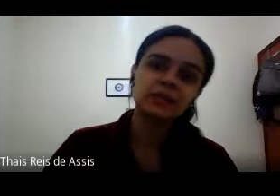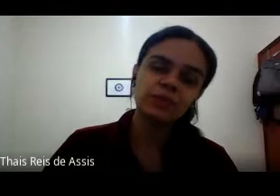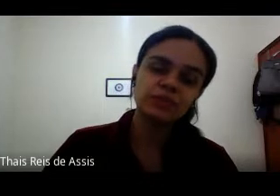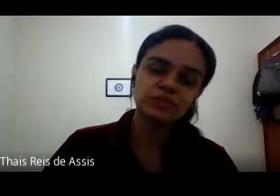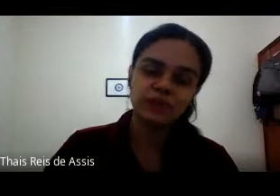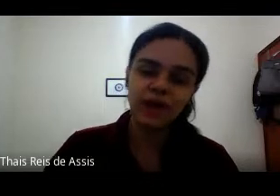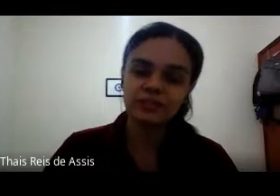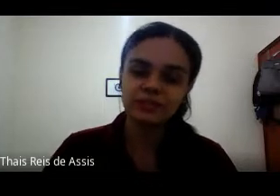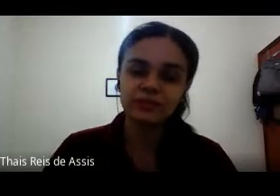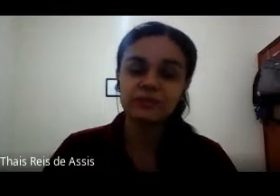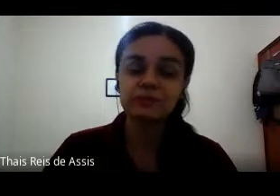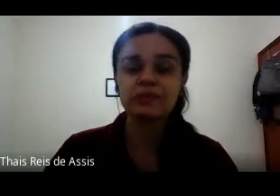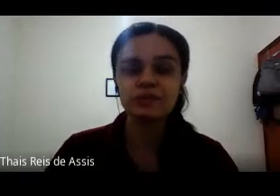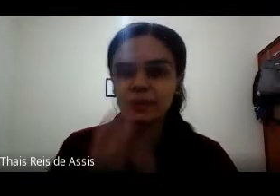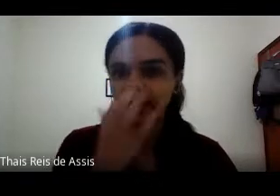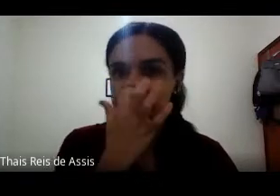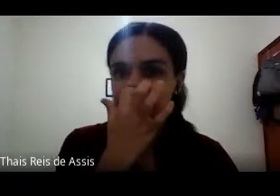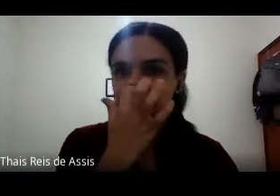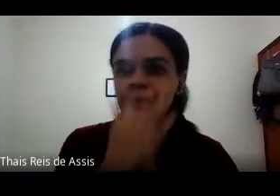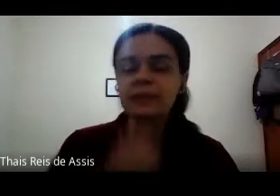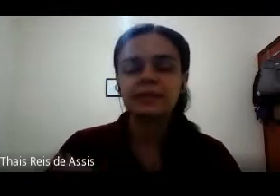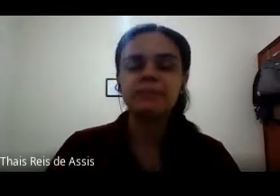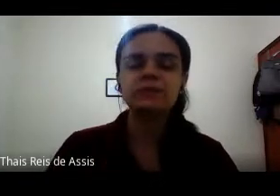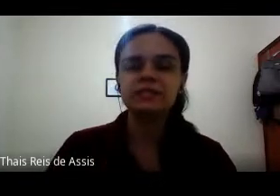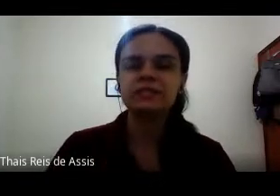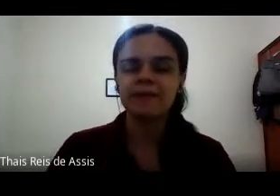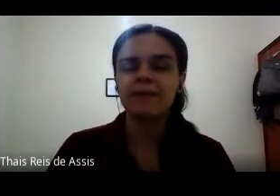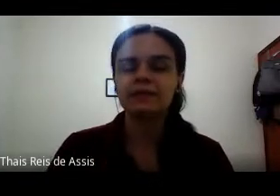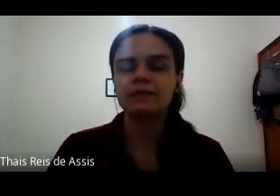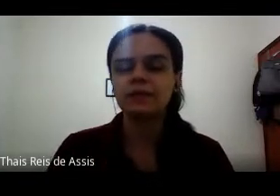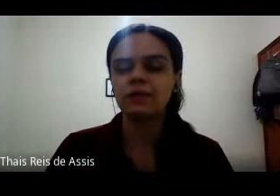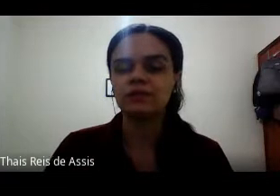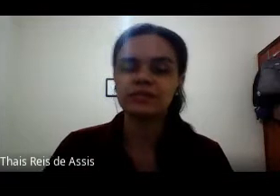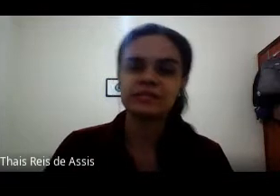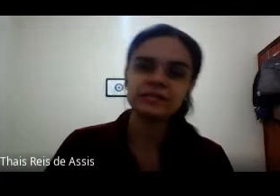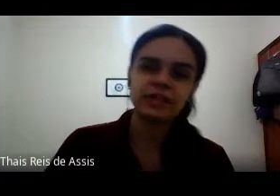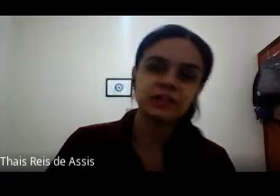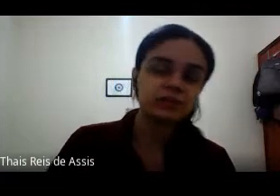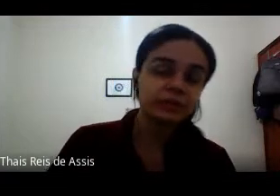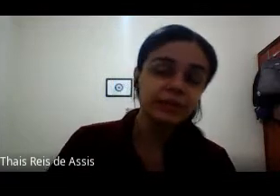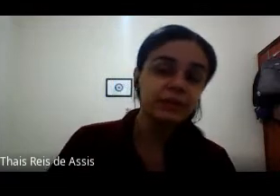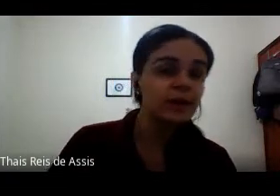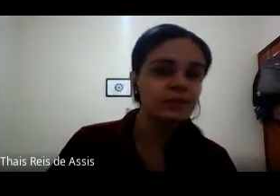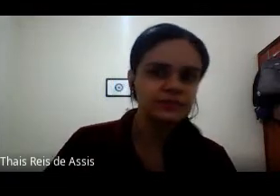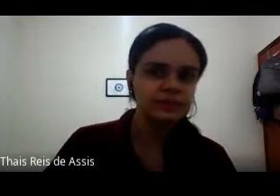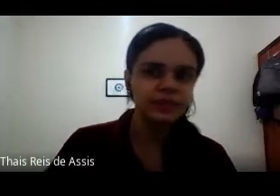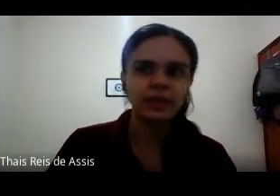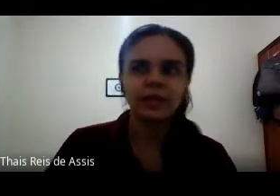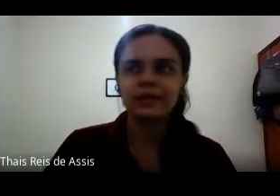que ter domínio de linguagem e dos meios de comunicação, saber utilizar essas ferramentas tecnológicas dentro da sala de aula, domínio da